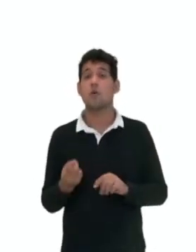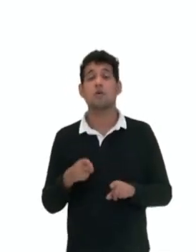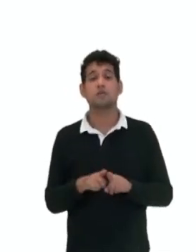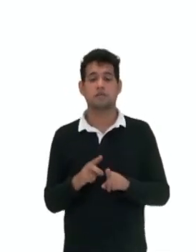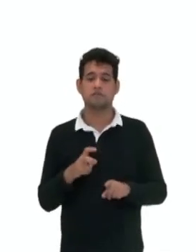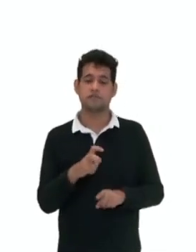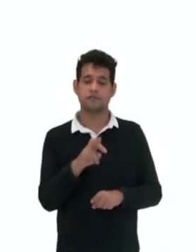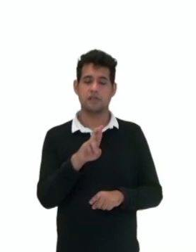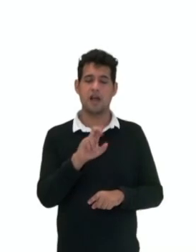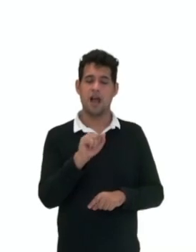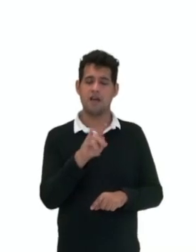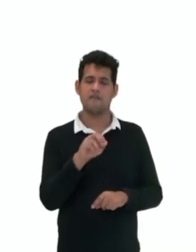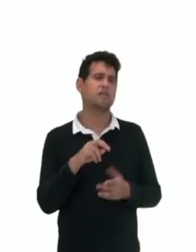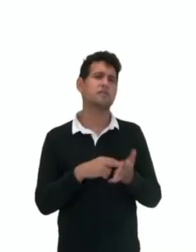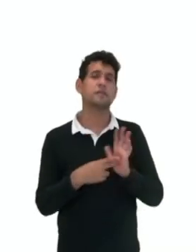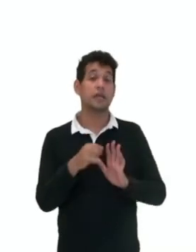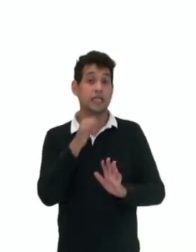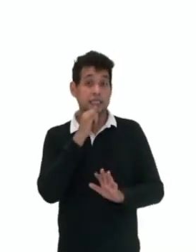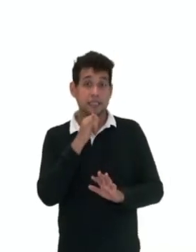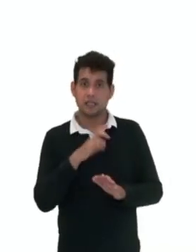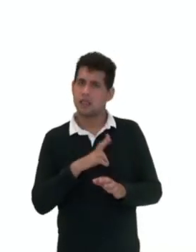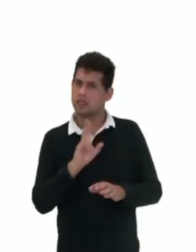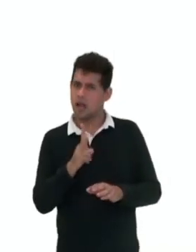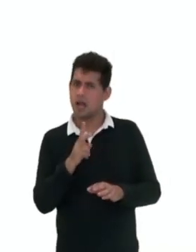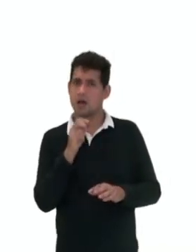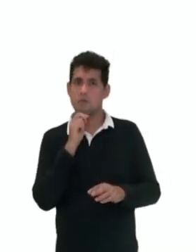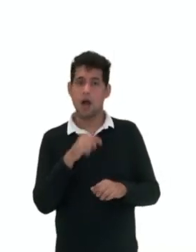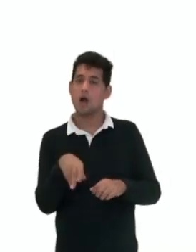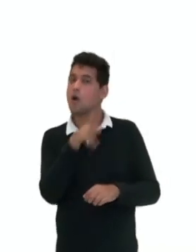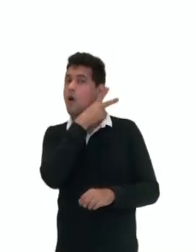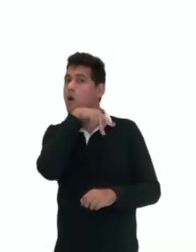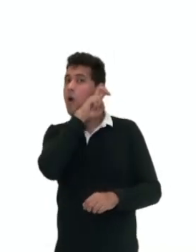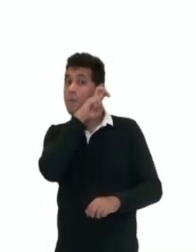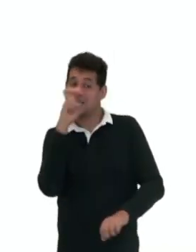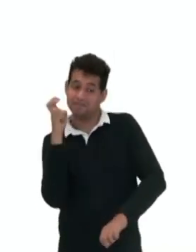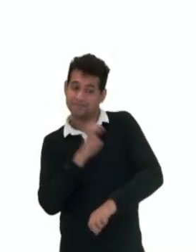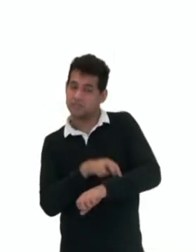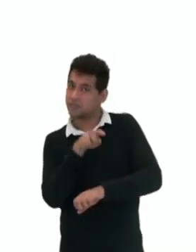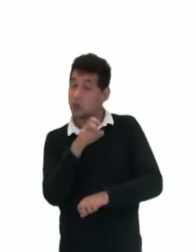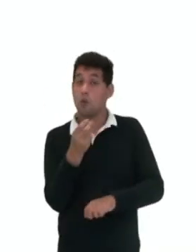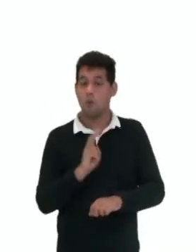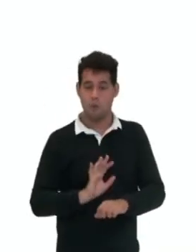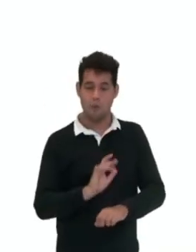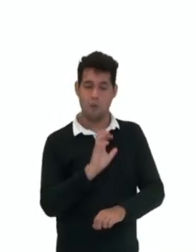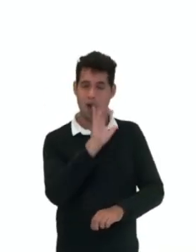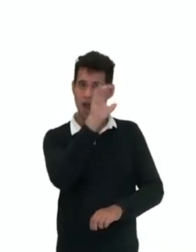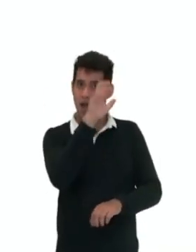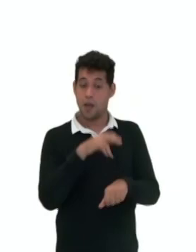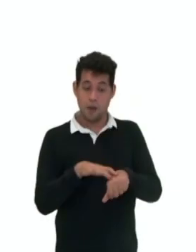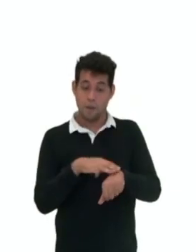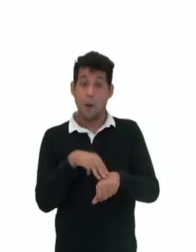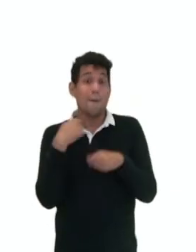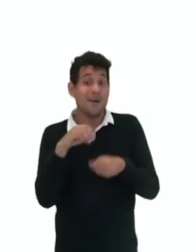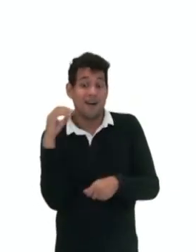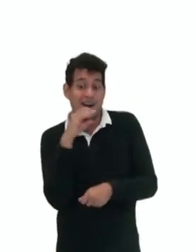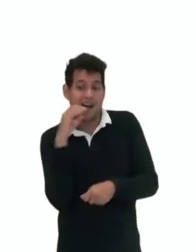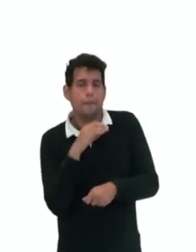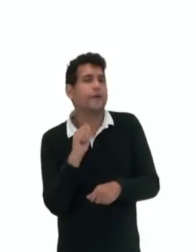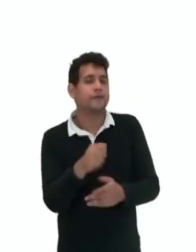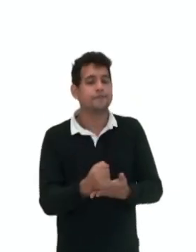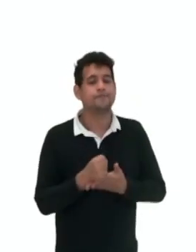da raiva. Então, o que acontece? Se você levou uma picada de cobra ou de aranha marrom, o que acontece? Tem que ser